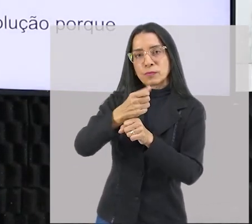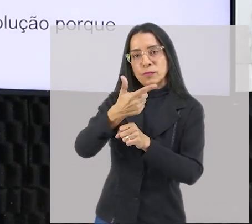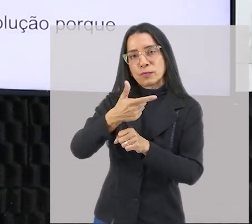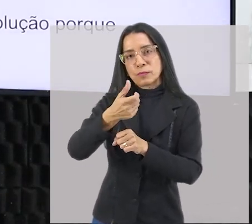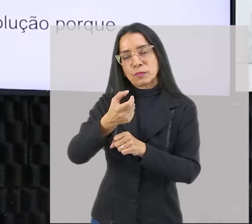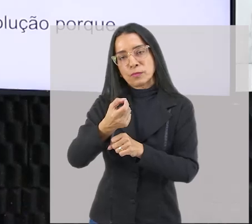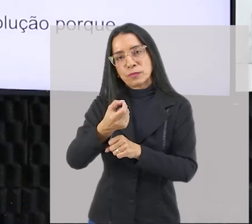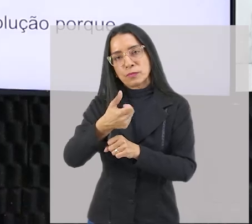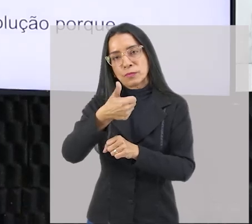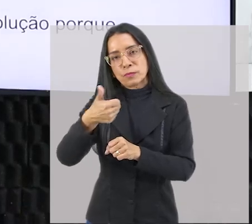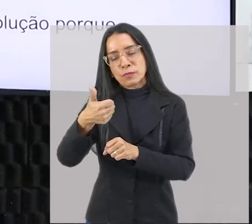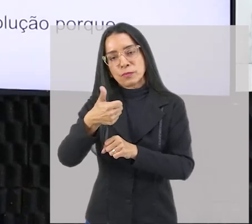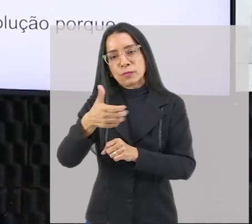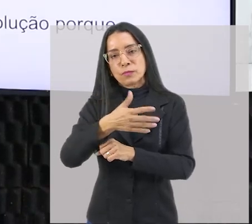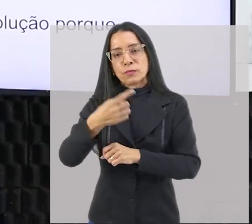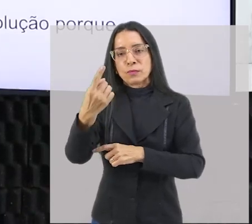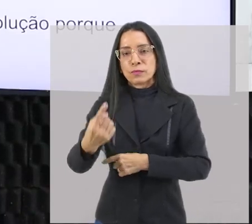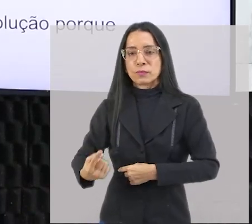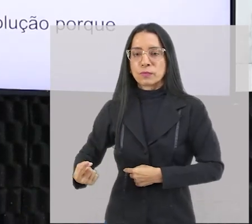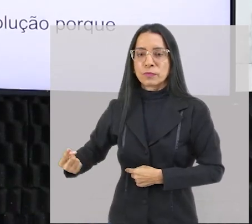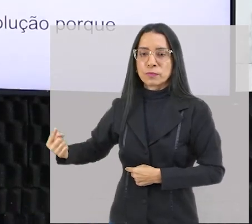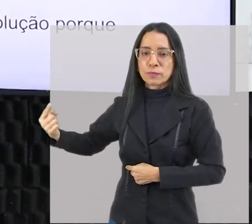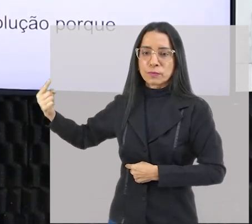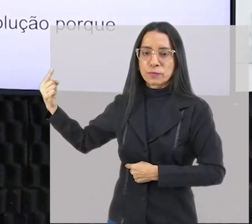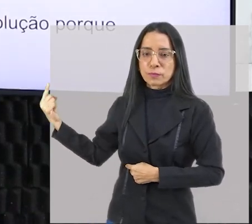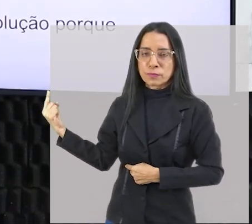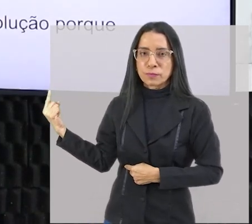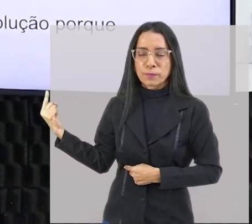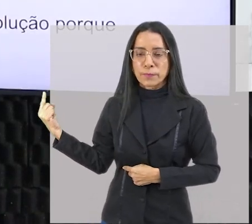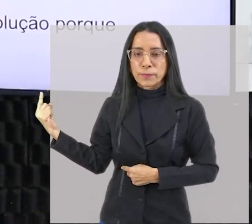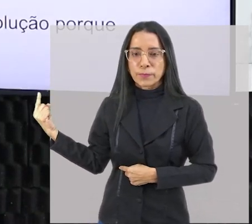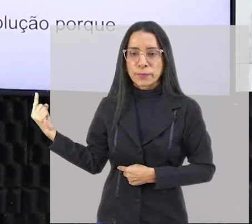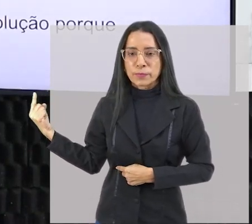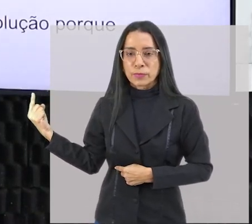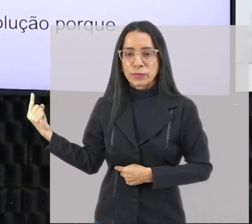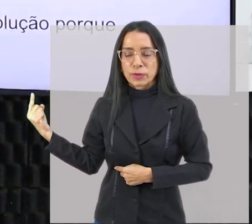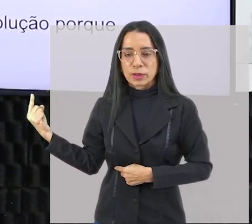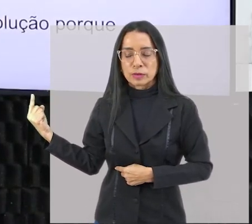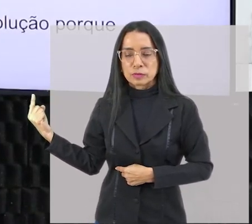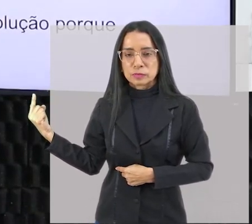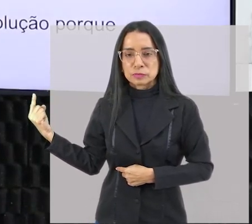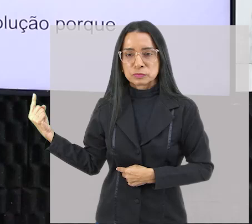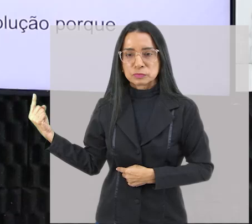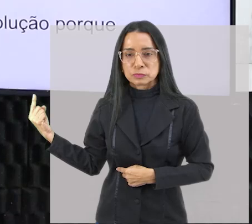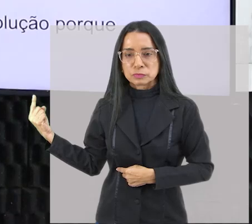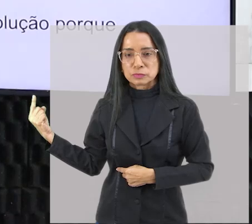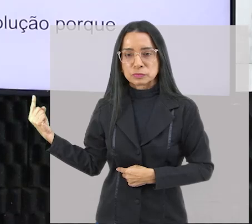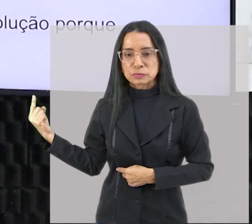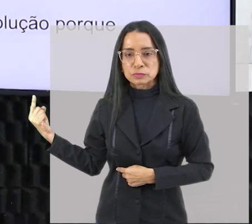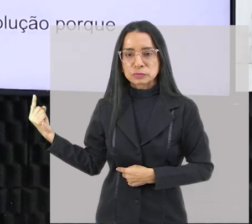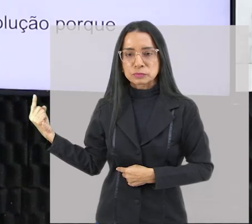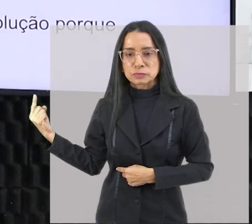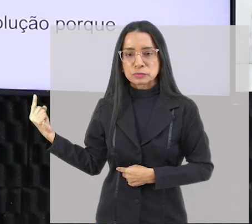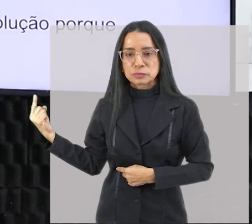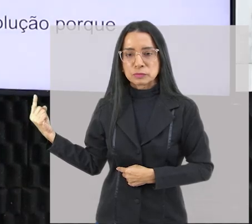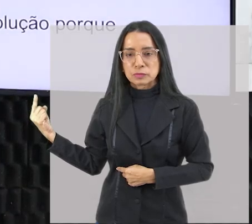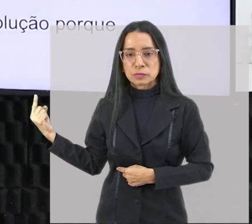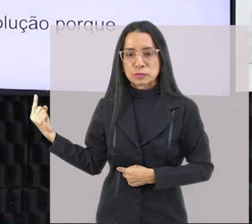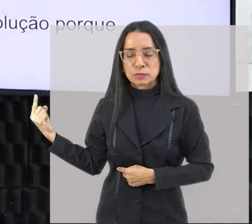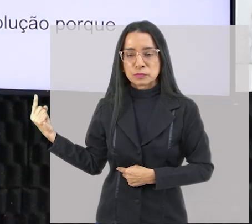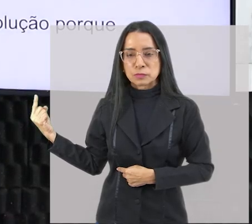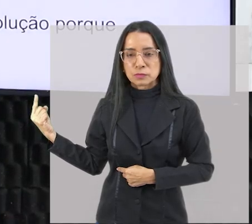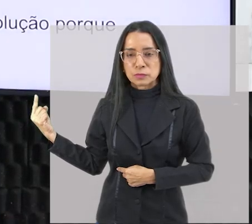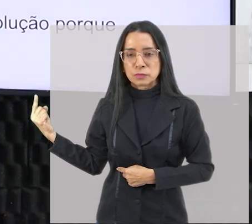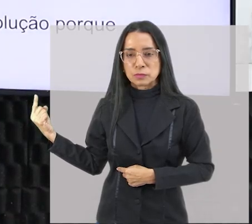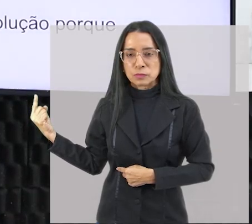ser vistas isoladamente, uma vez que elas apresentam alguns conceitos estéticos e visuais que se aproximam.